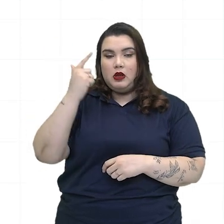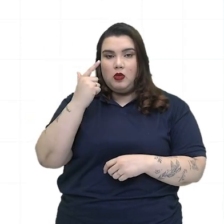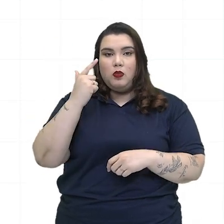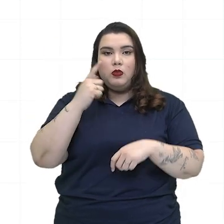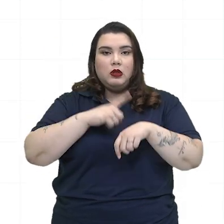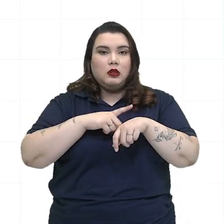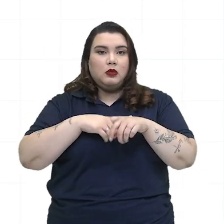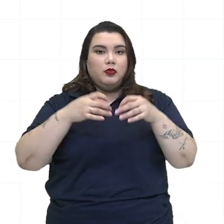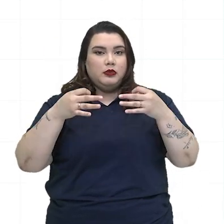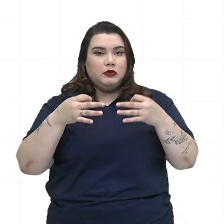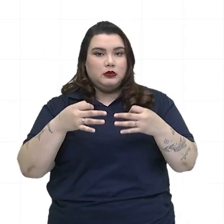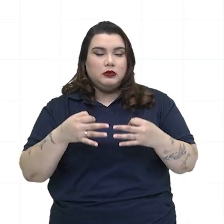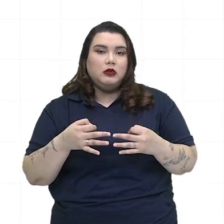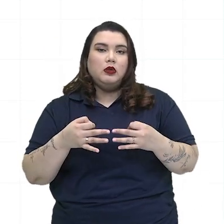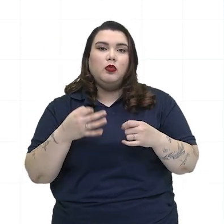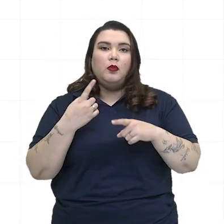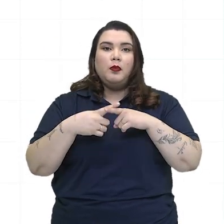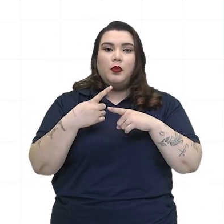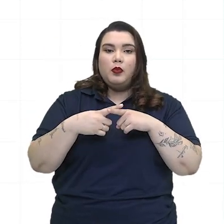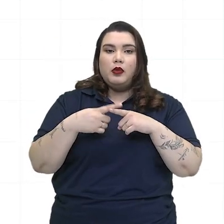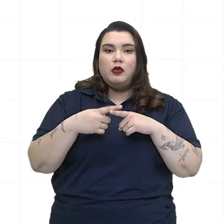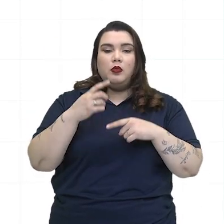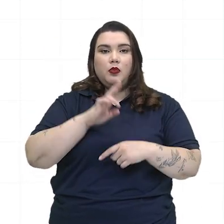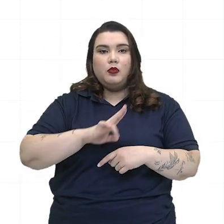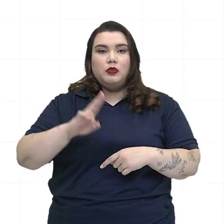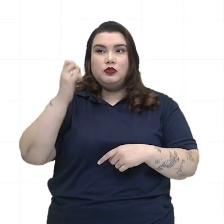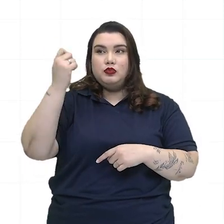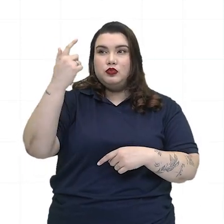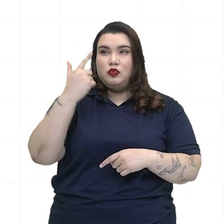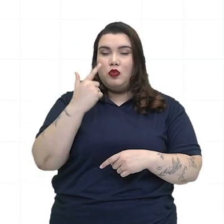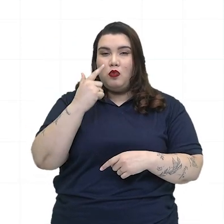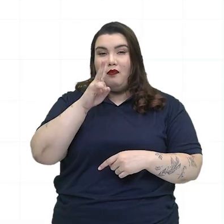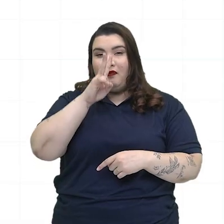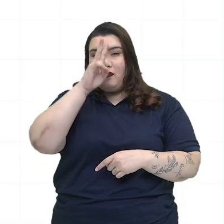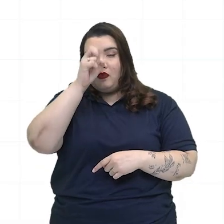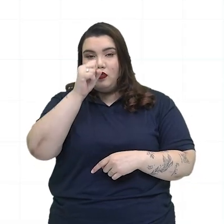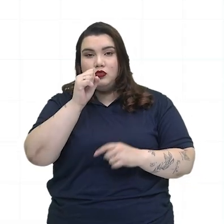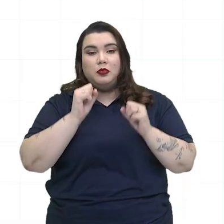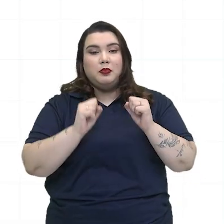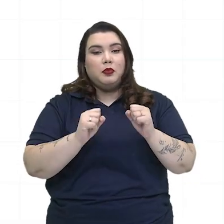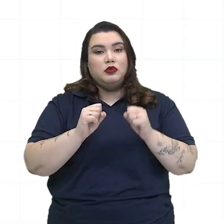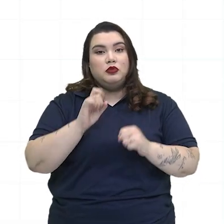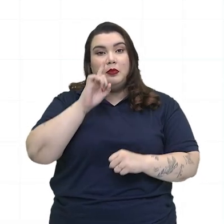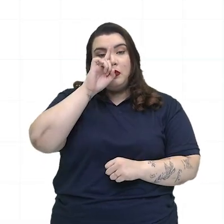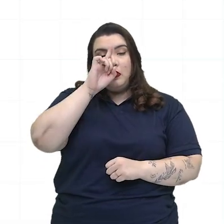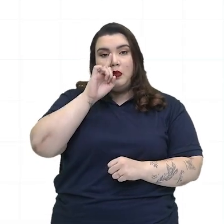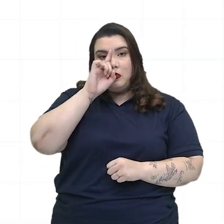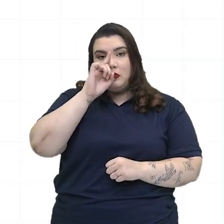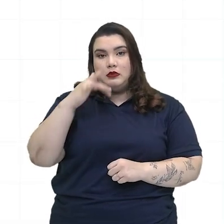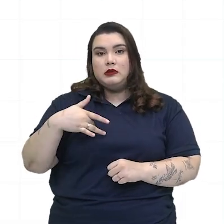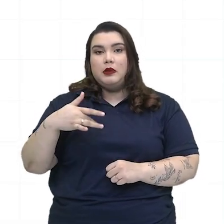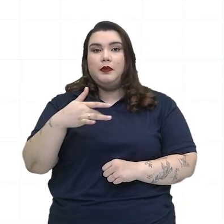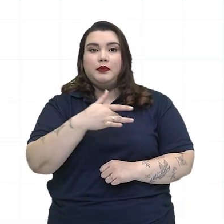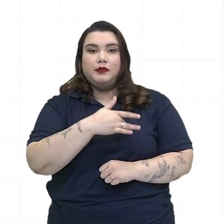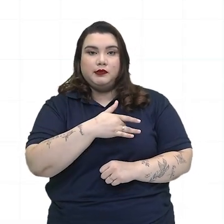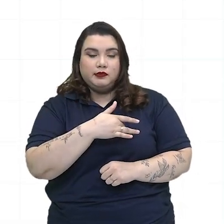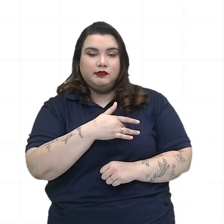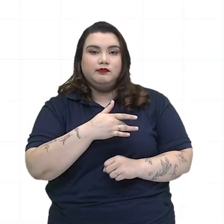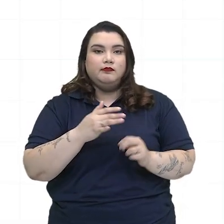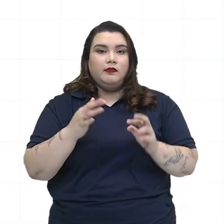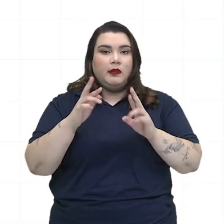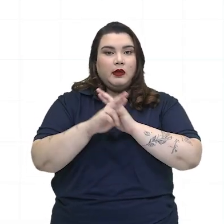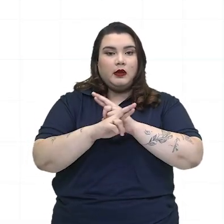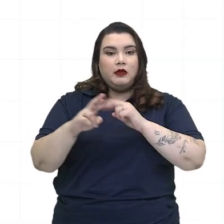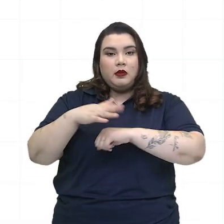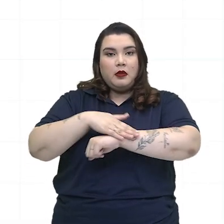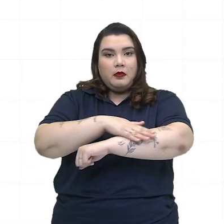moderada, porque a exposição solar em excesso pode causar alguns problemas aí, né, relacionados à pele,